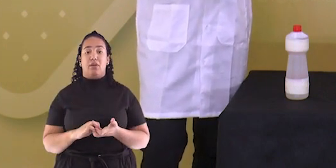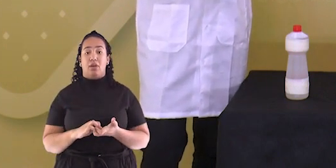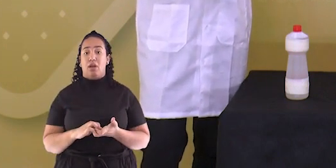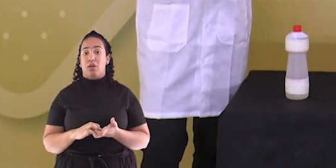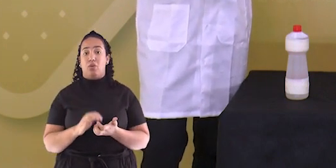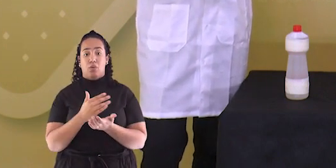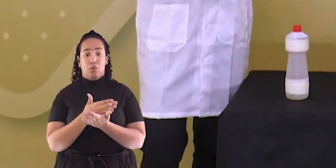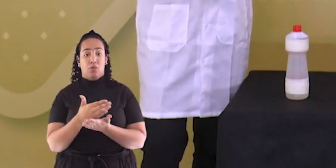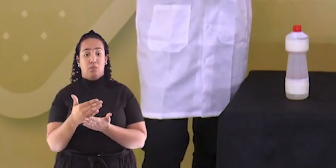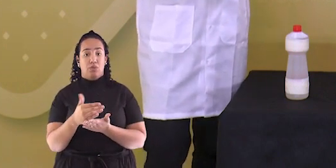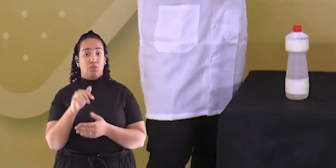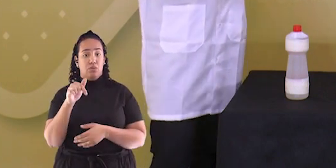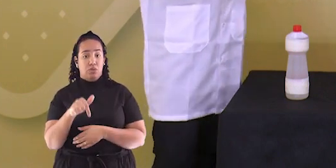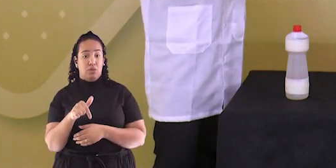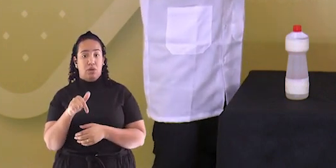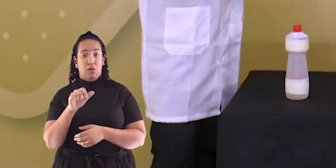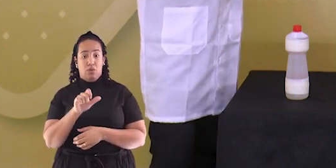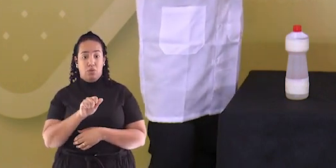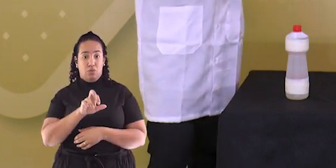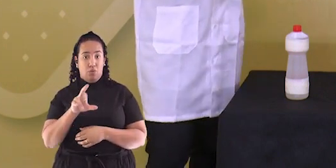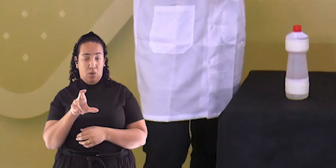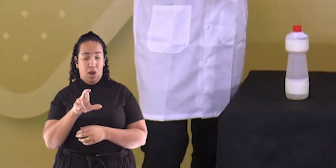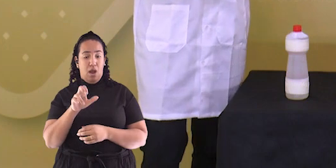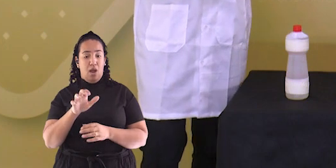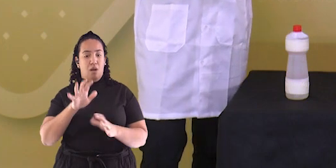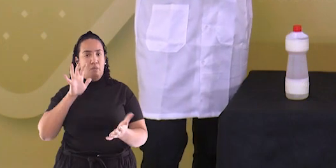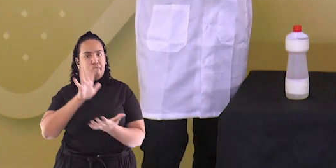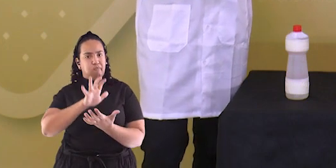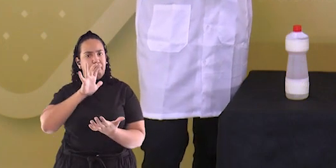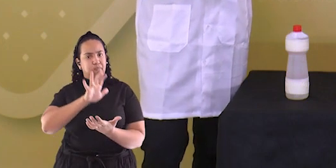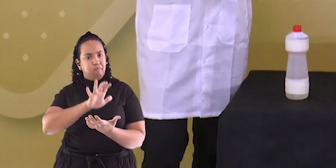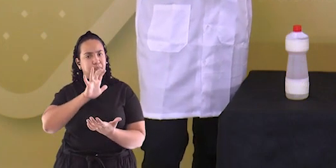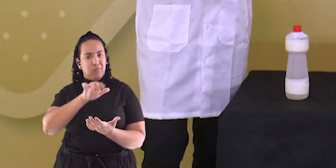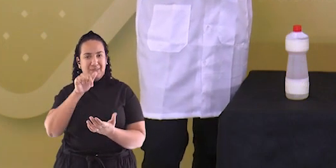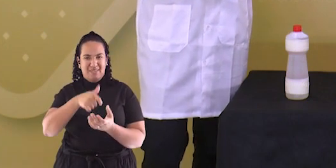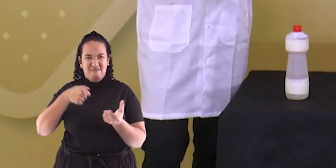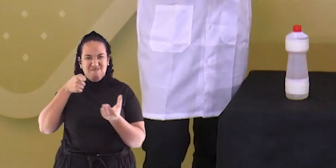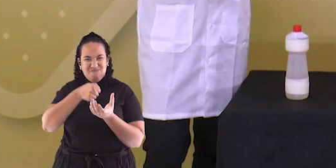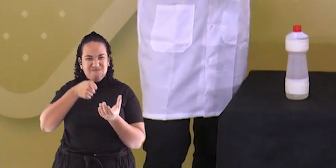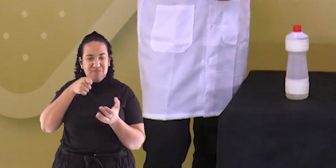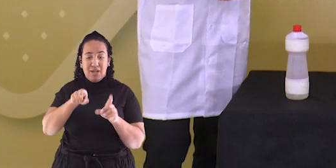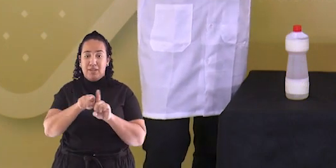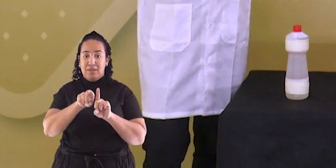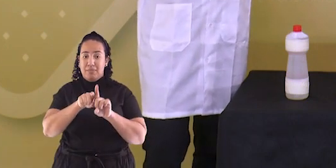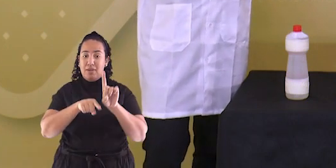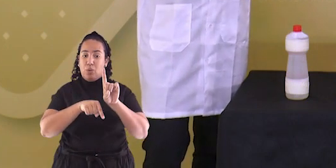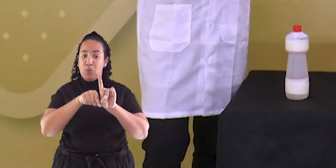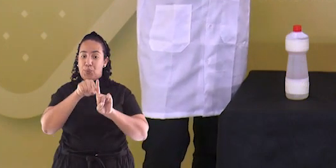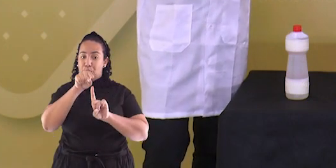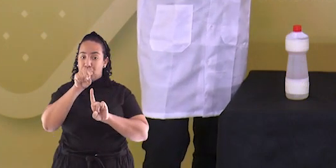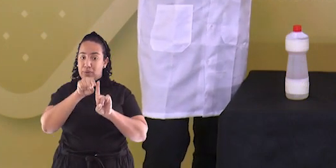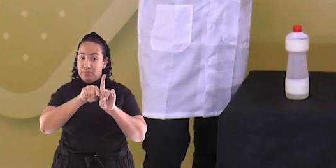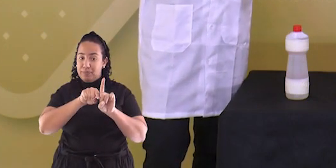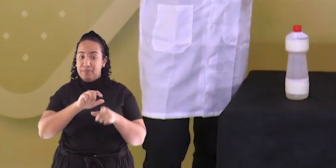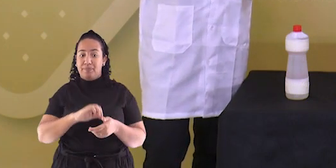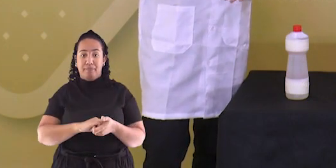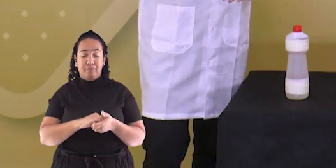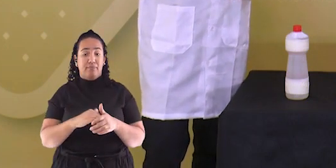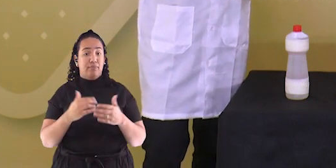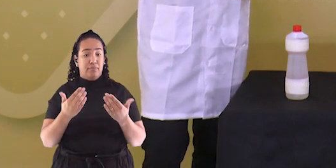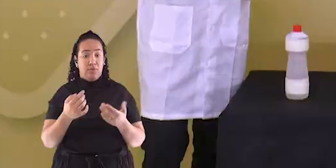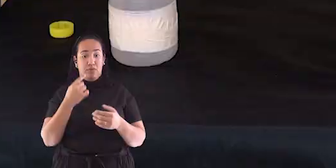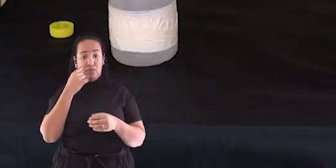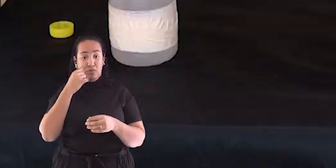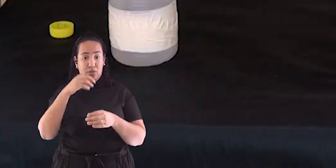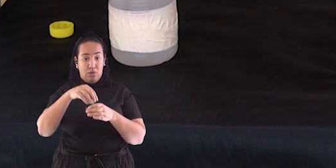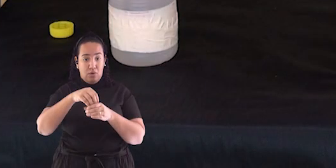bombear ar para o interior dela, aumentando a pressão dentro da garrafa e também a temperatura. E por fim, quando a gente remove a